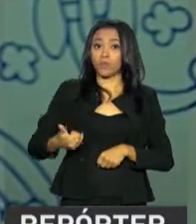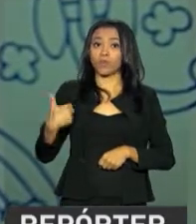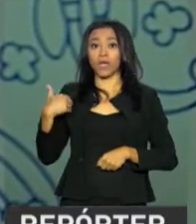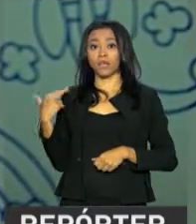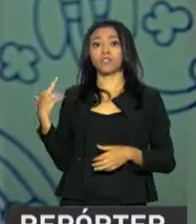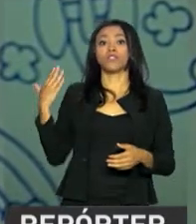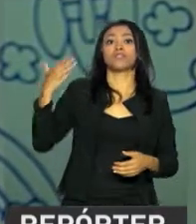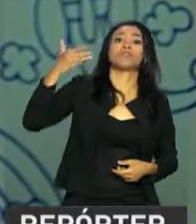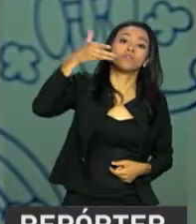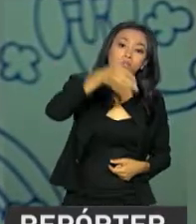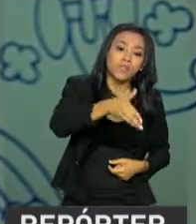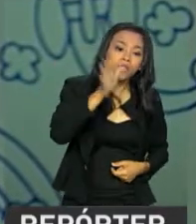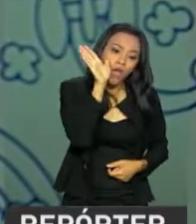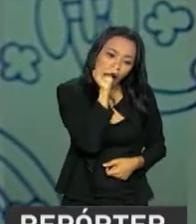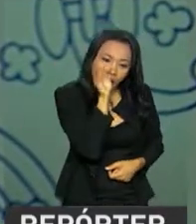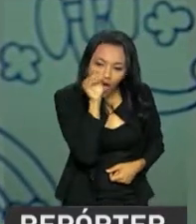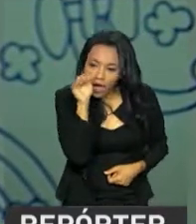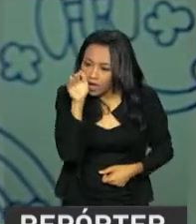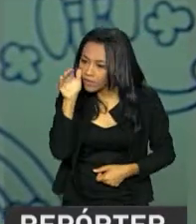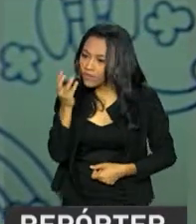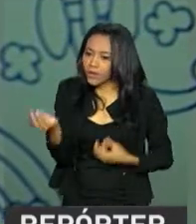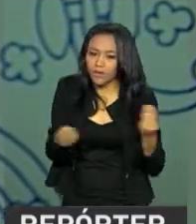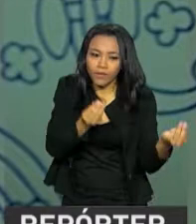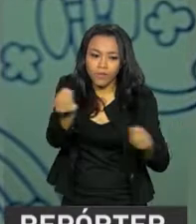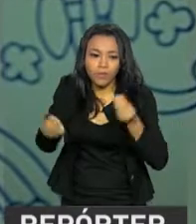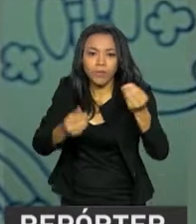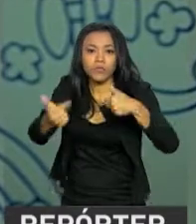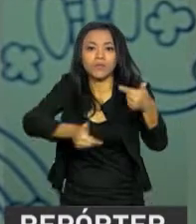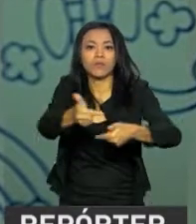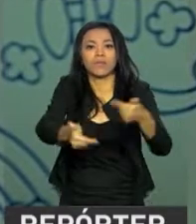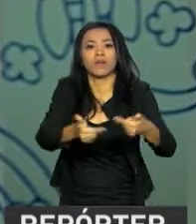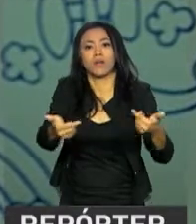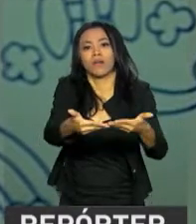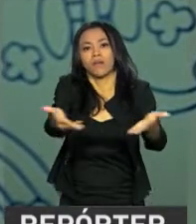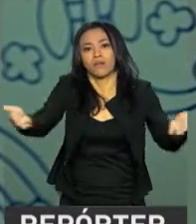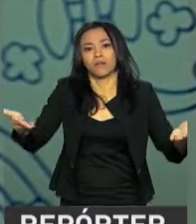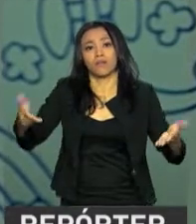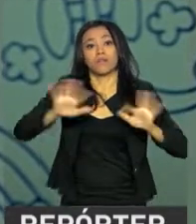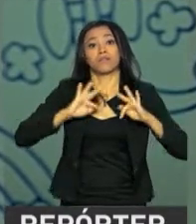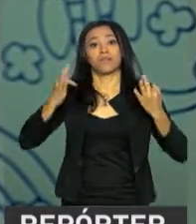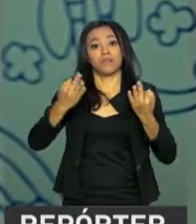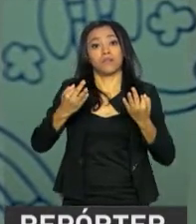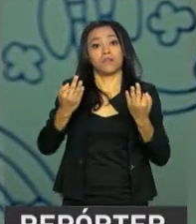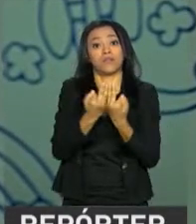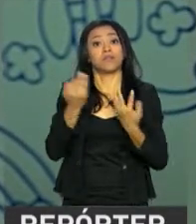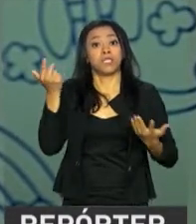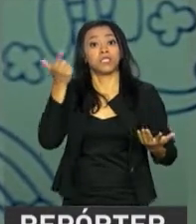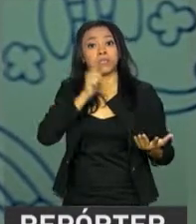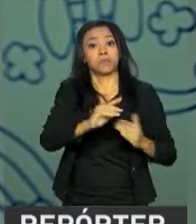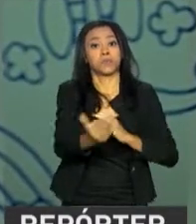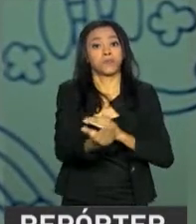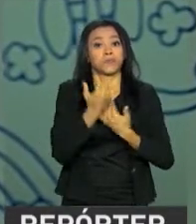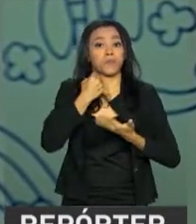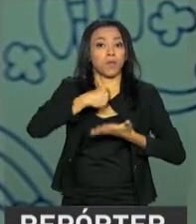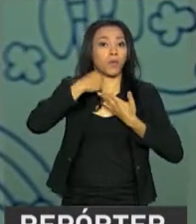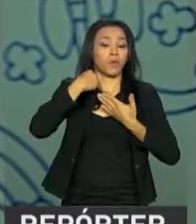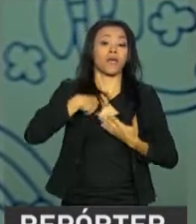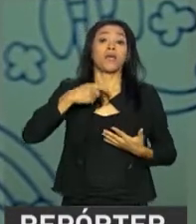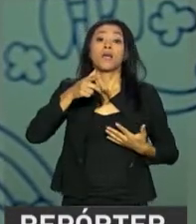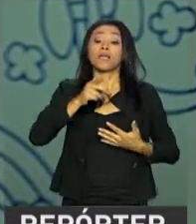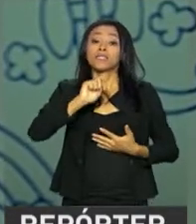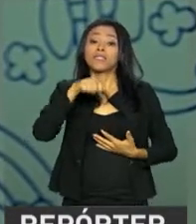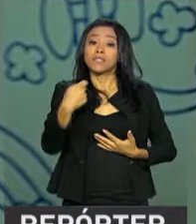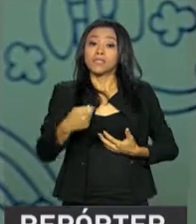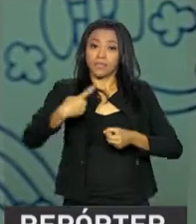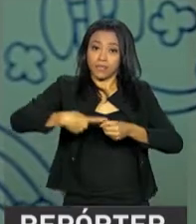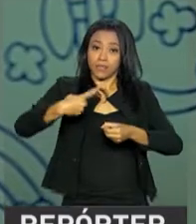testemunhar a relevância do trabalho dos visitadores do Criança Feliz, as famílias beneficiadas. Na cidade de Águas Lindas,